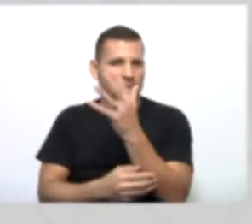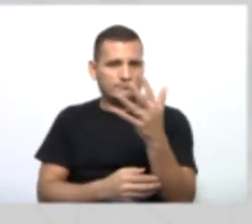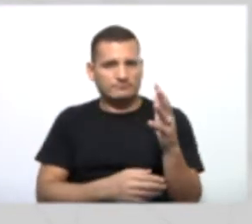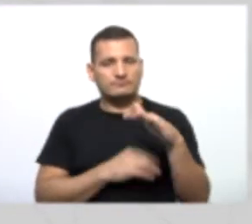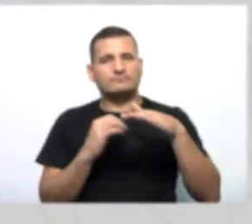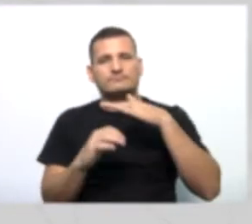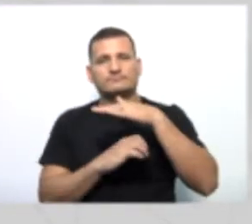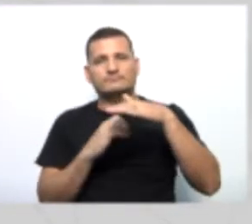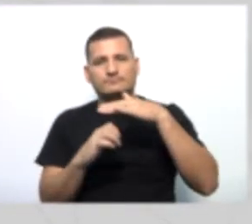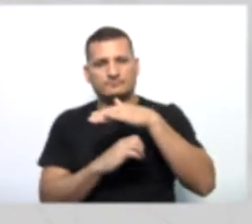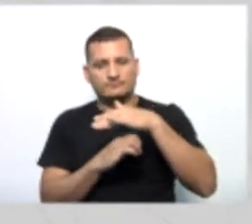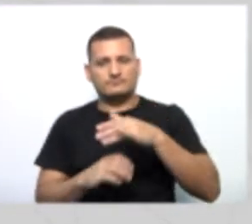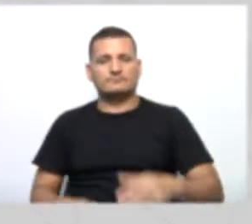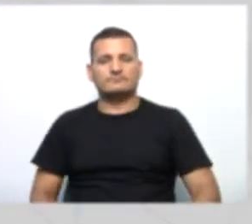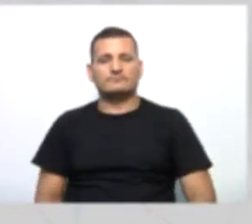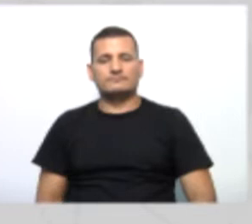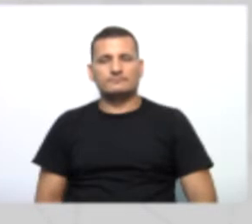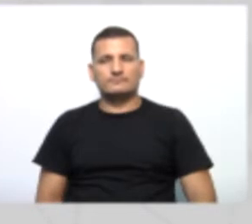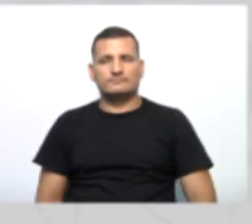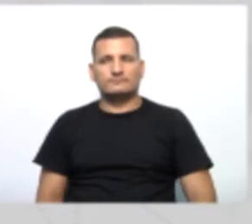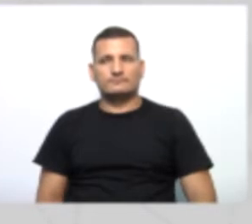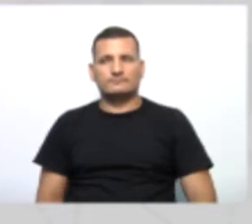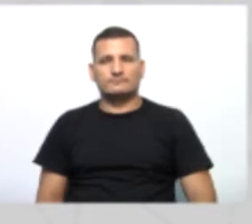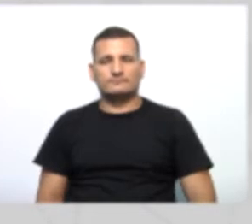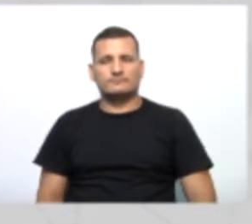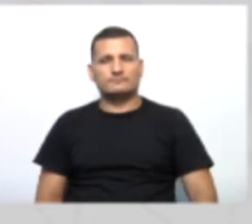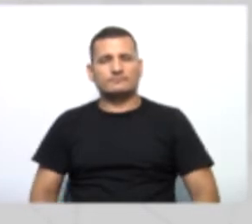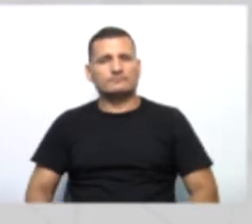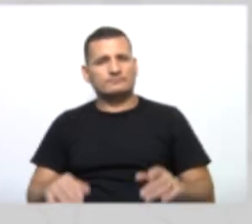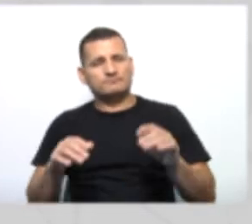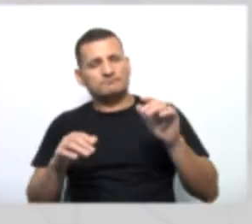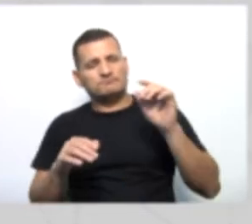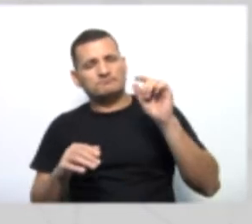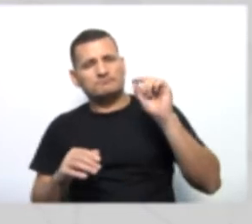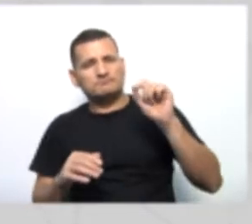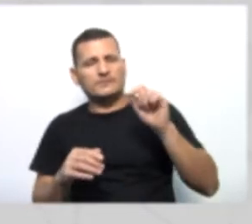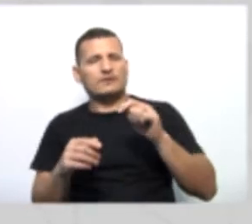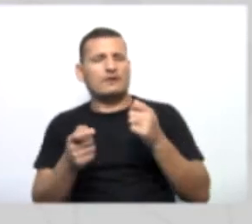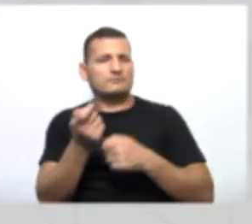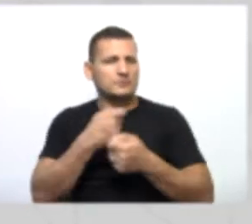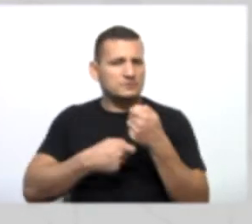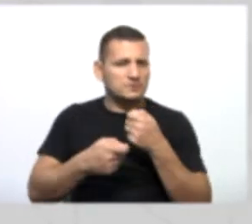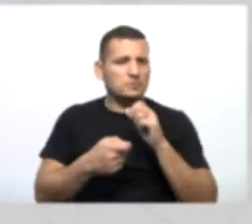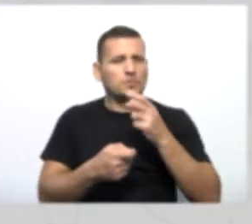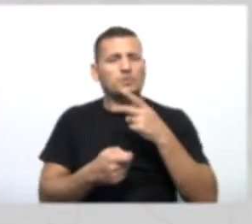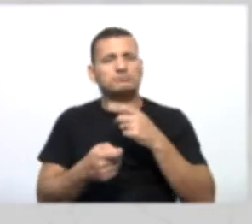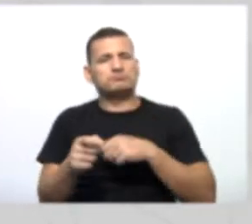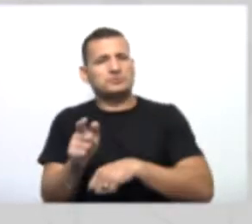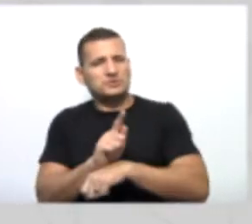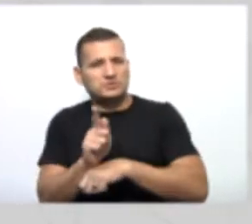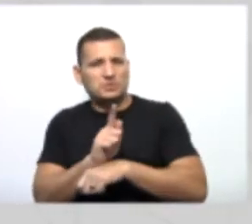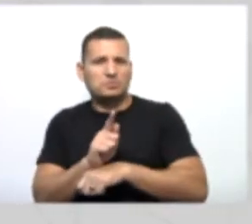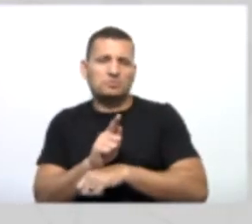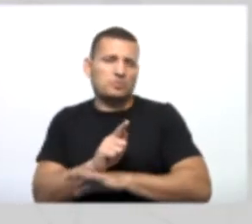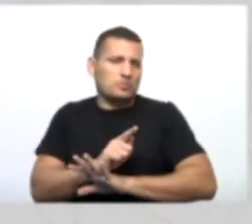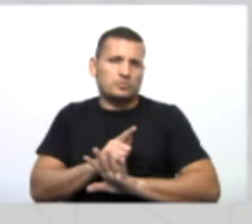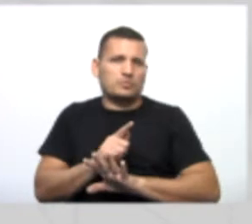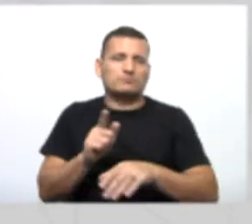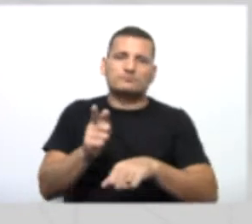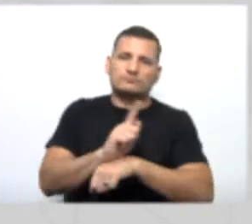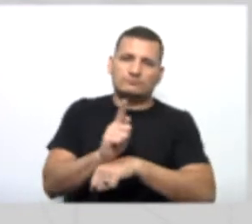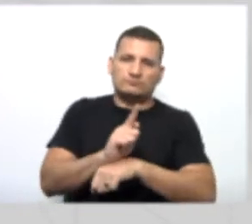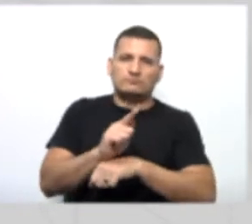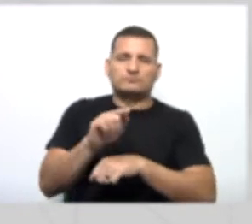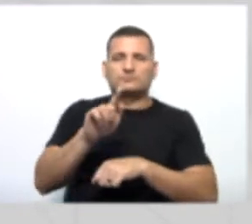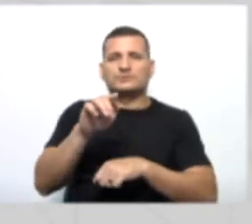empresarial. Olha aí, os termos administração ou gestão do meio ambiente, ou simplesmente gestão ambiental, serão